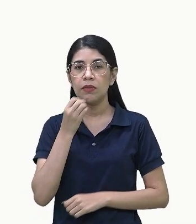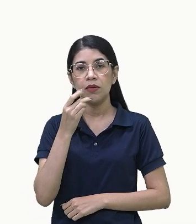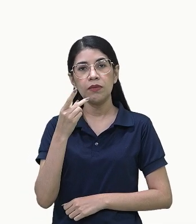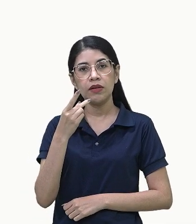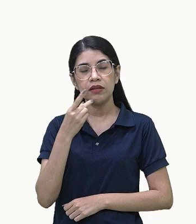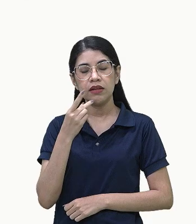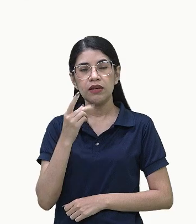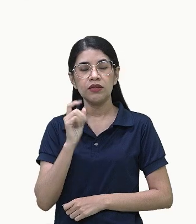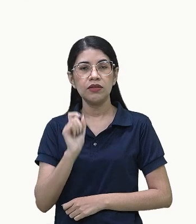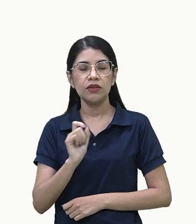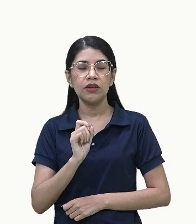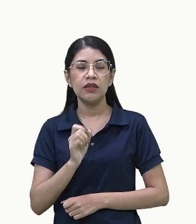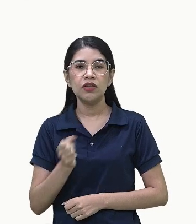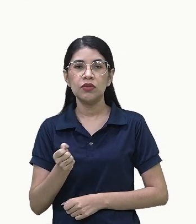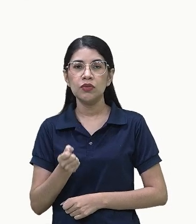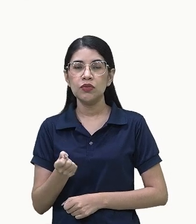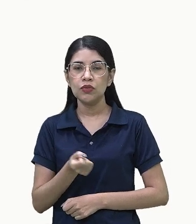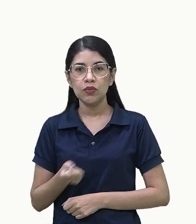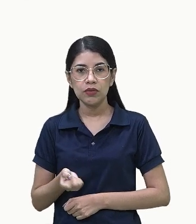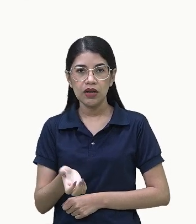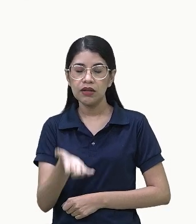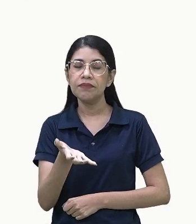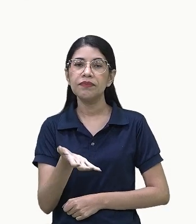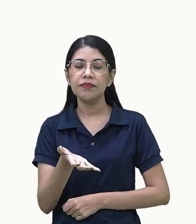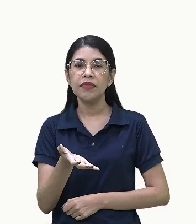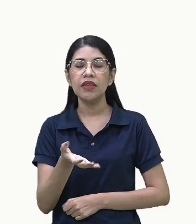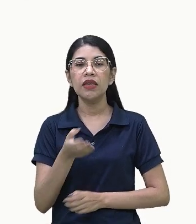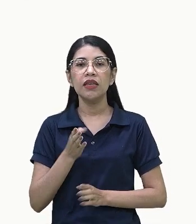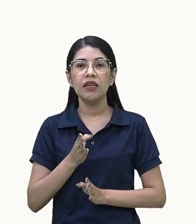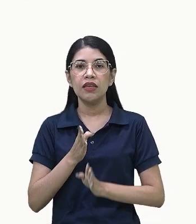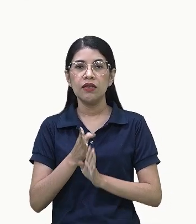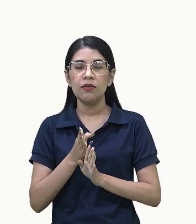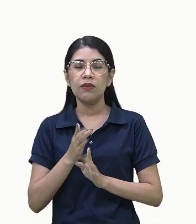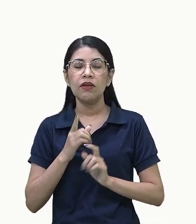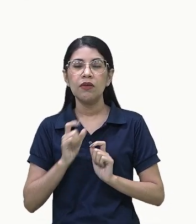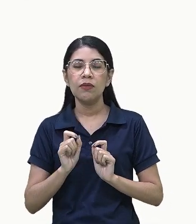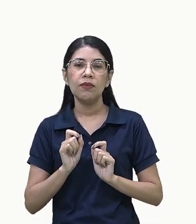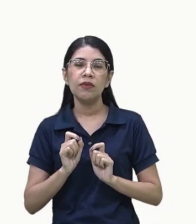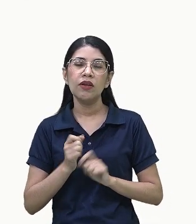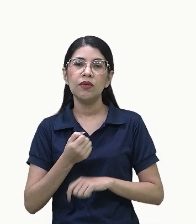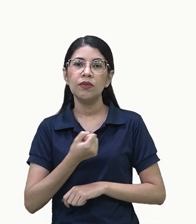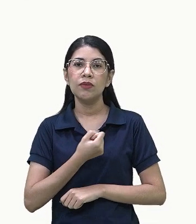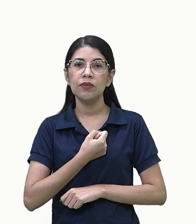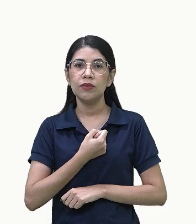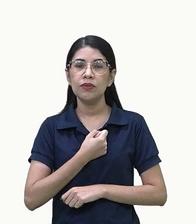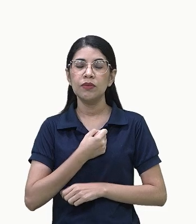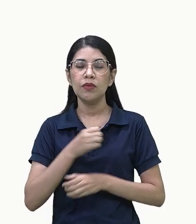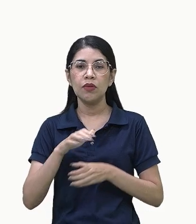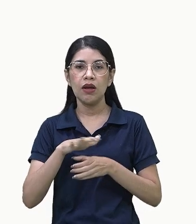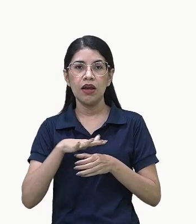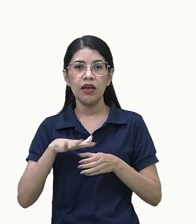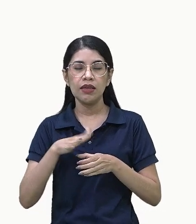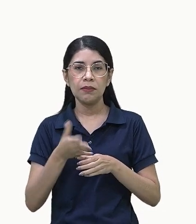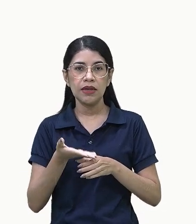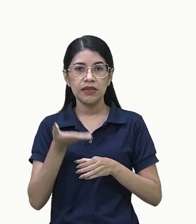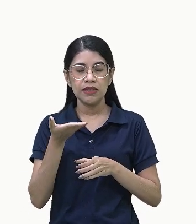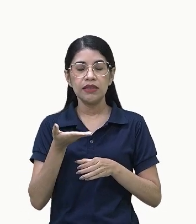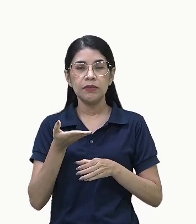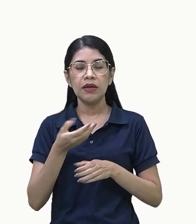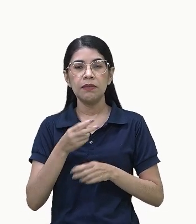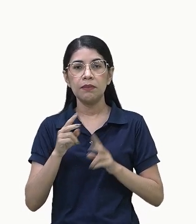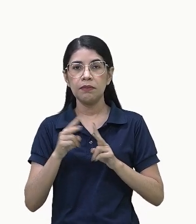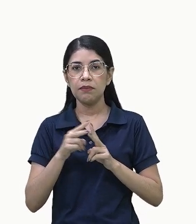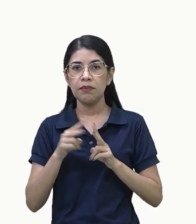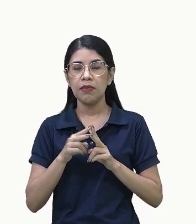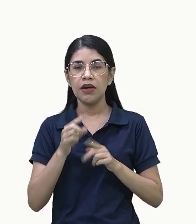probabilidade de, ao lançar um dado e nesse lançamento aparecer na face voltada para cima número par é